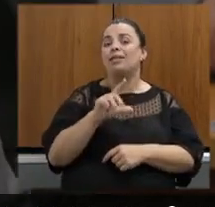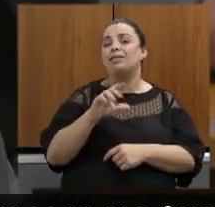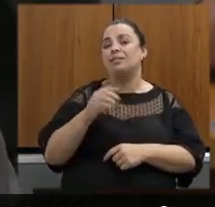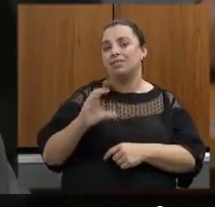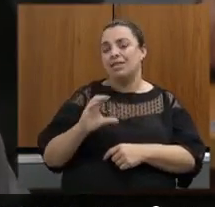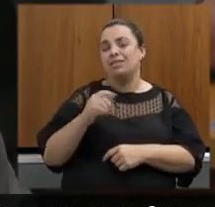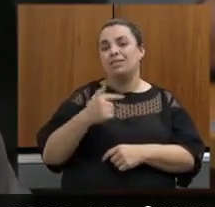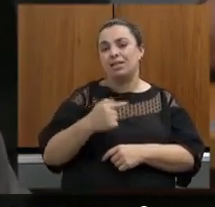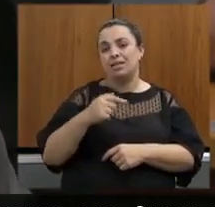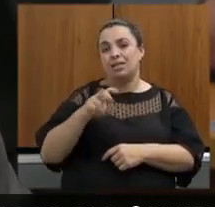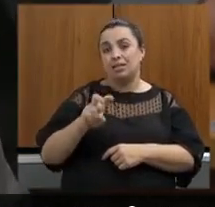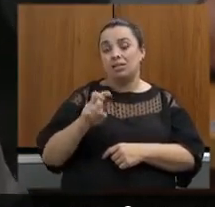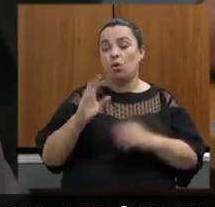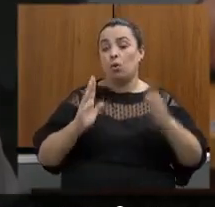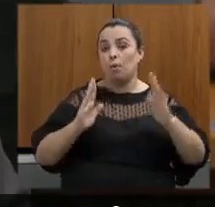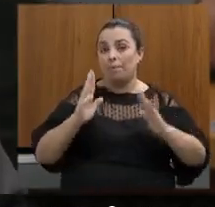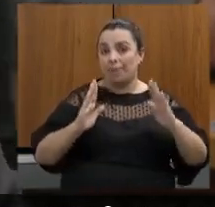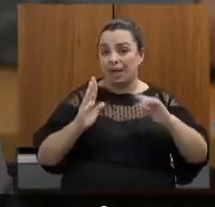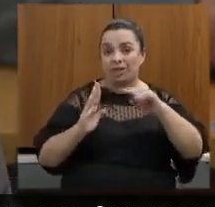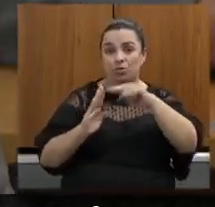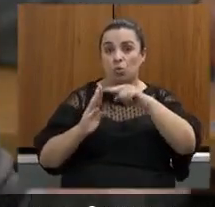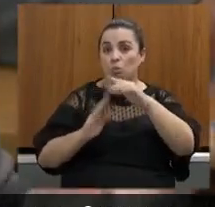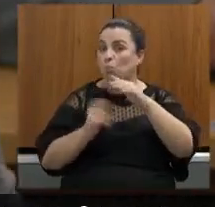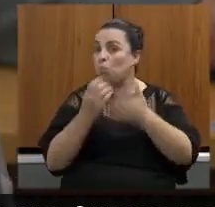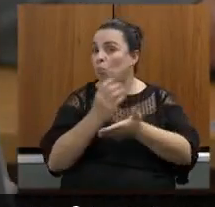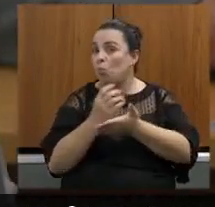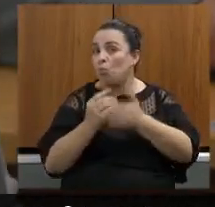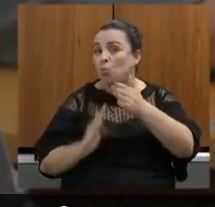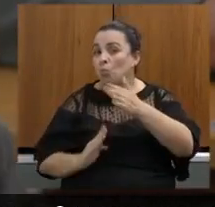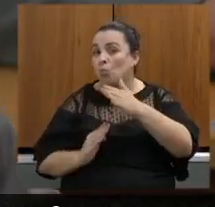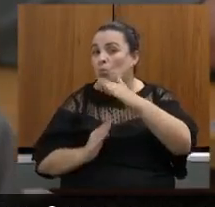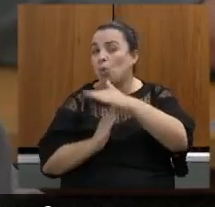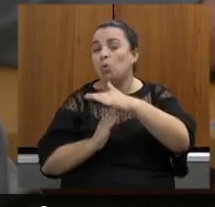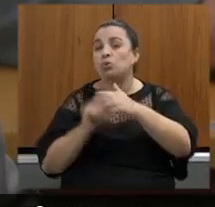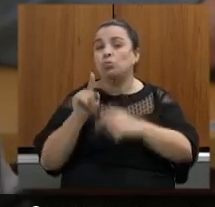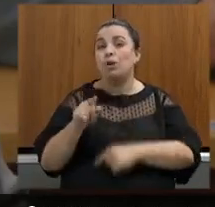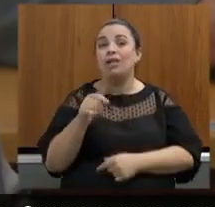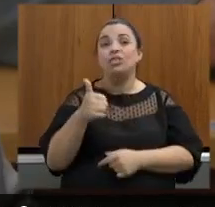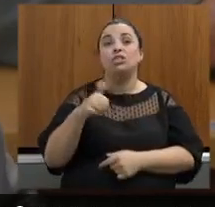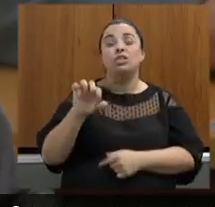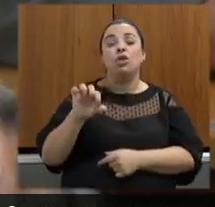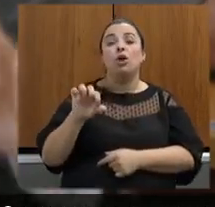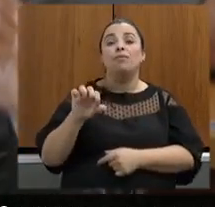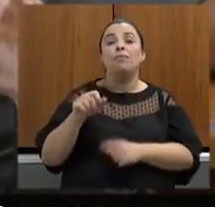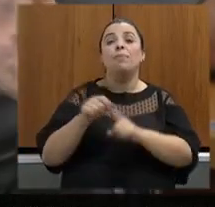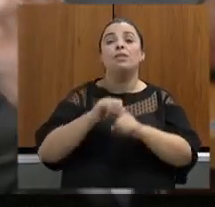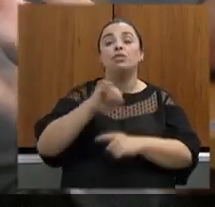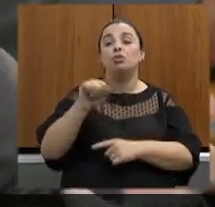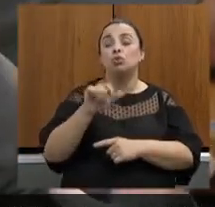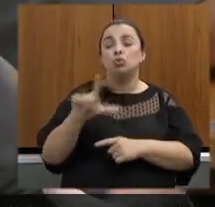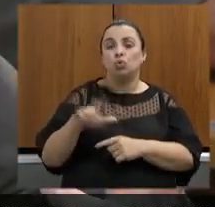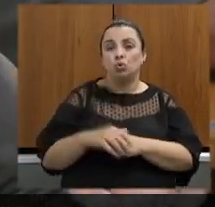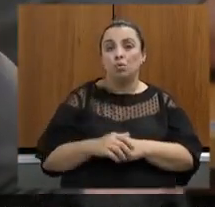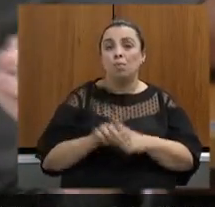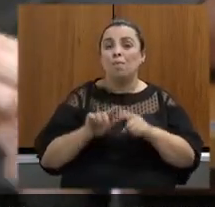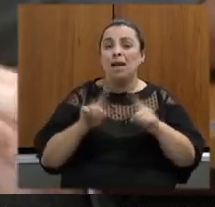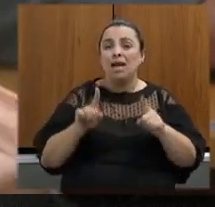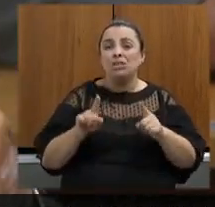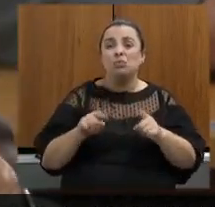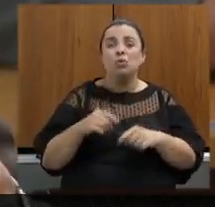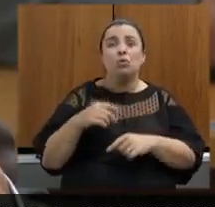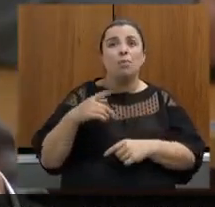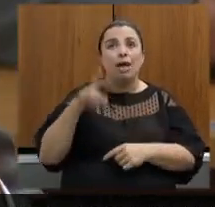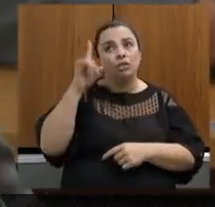da tou o dia que foi encaminhado dia 28 de junho é Dezenove de julho e quanto mais tempo passa